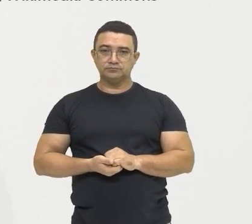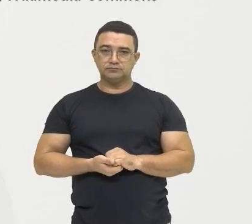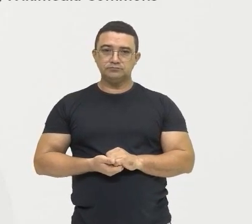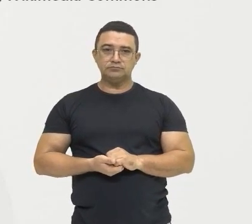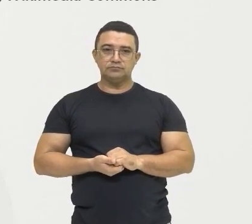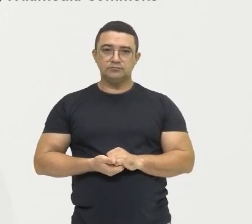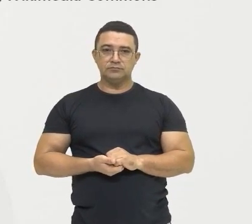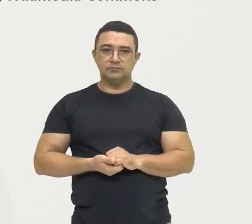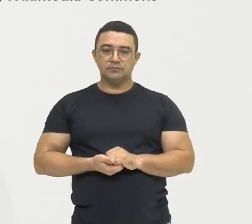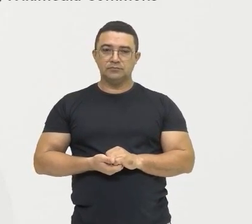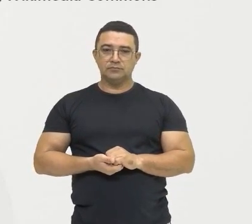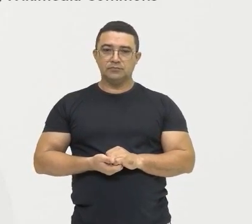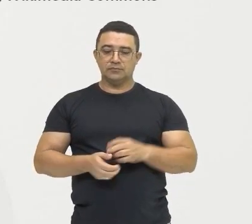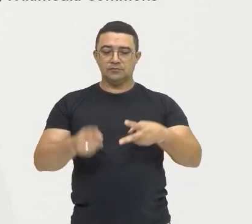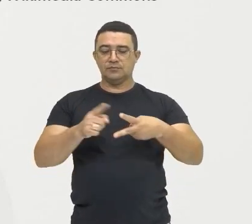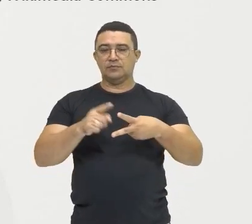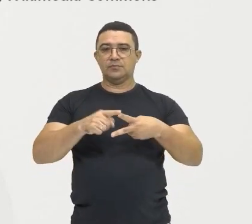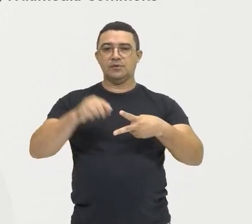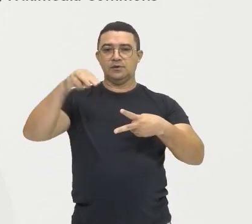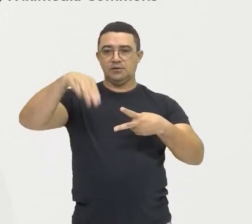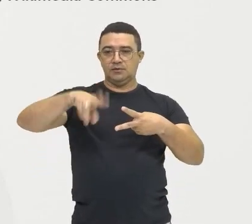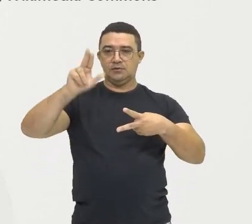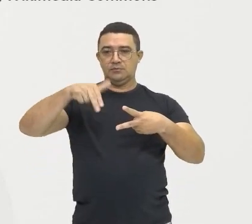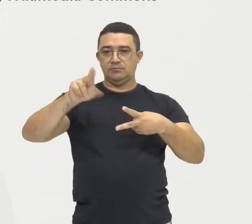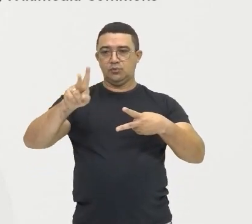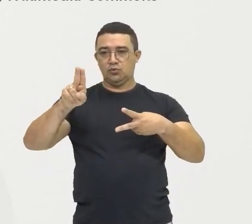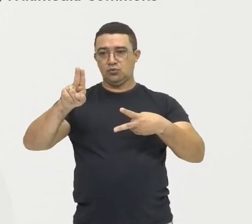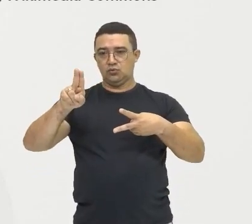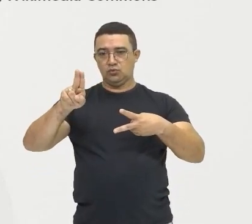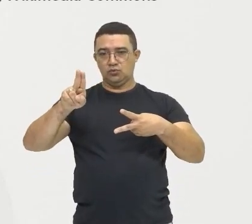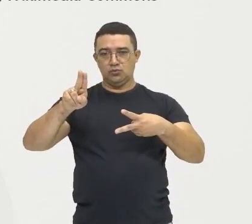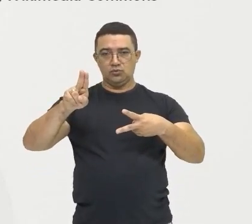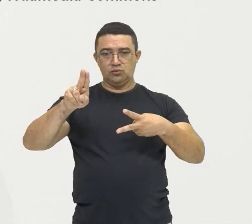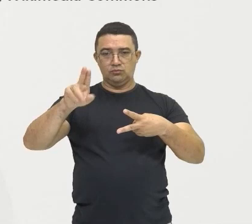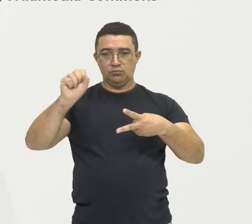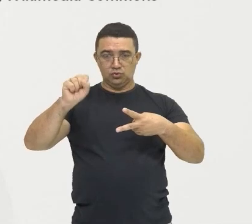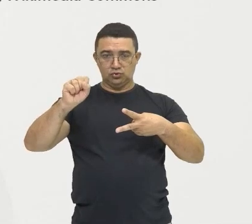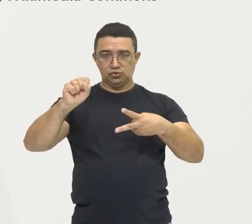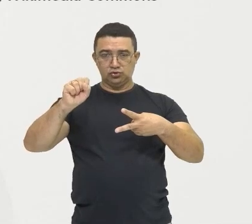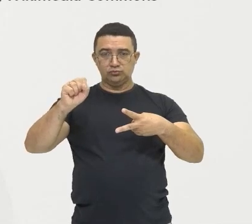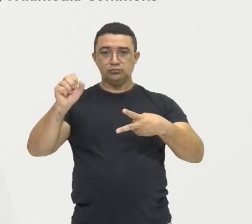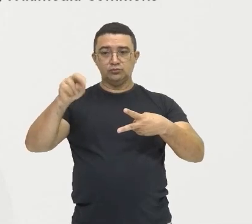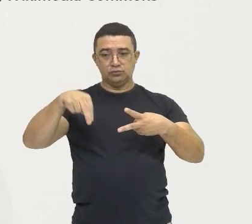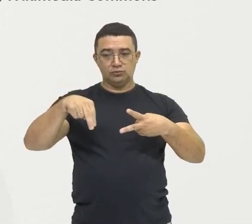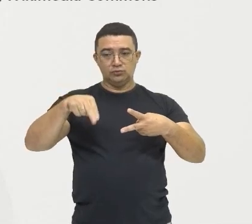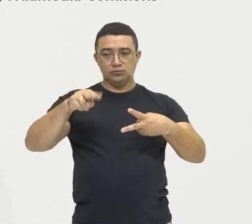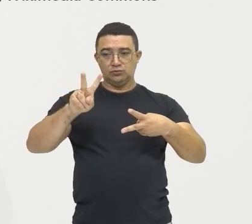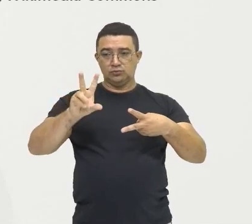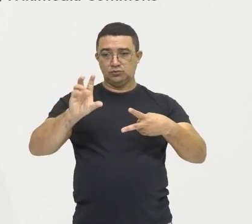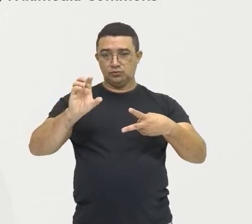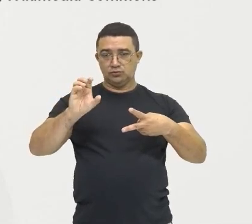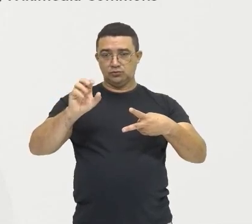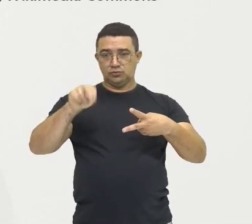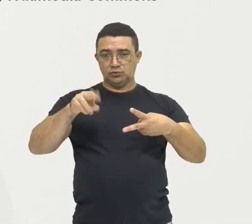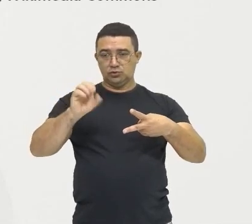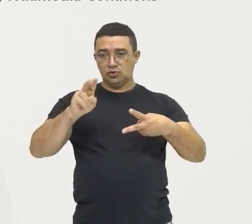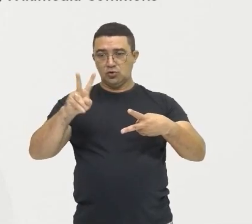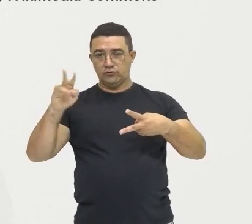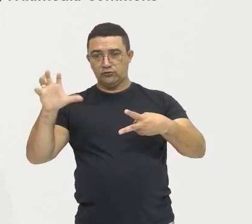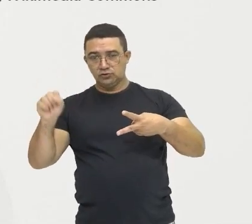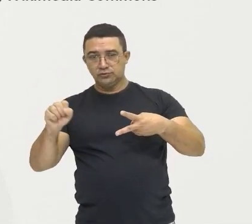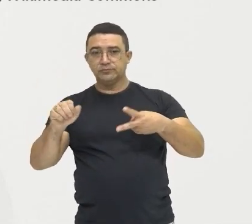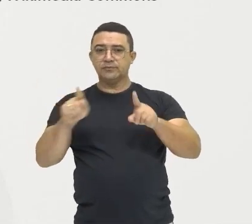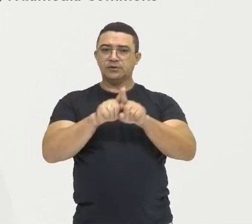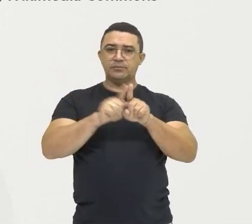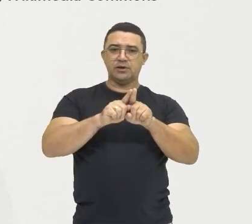4 Navegações, foram, na verdade, os responsáveis pelas primeiras imagens que os europeus